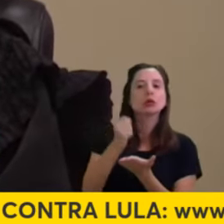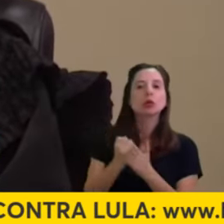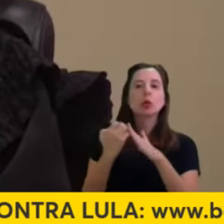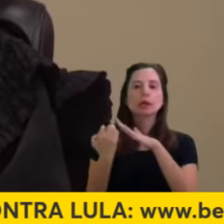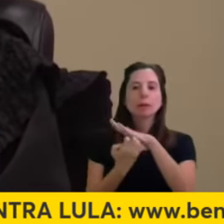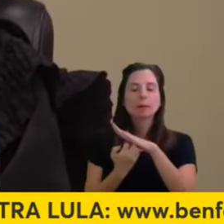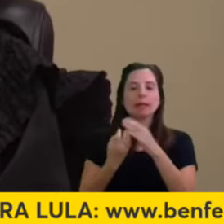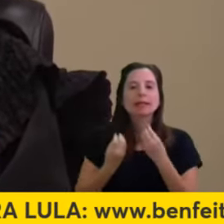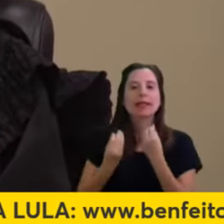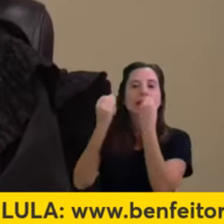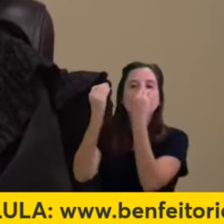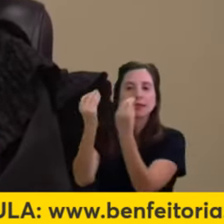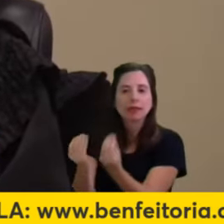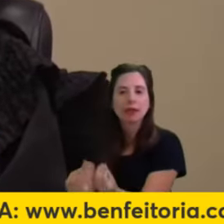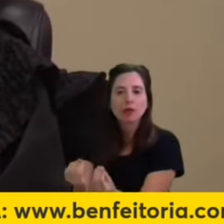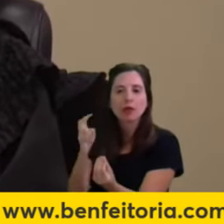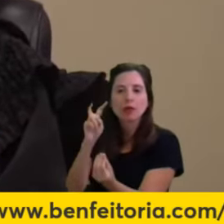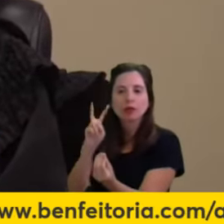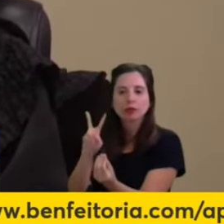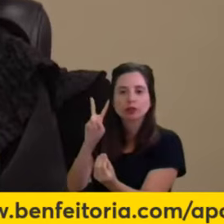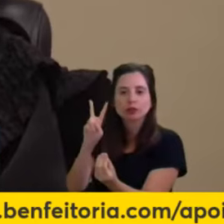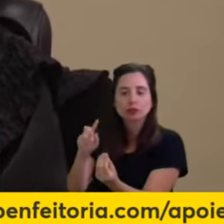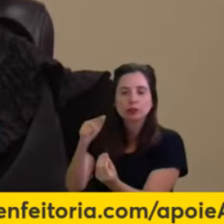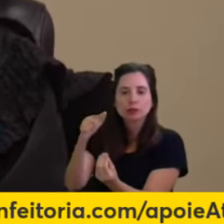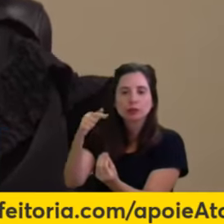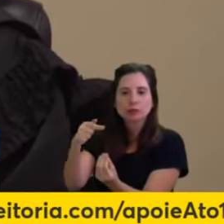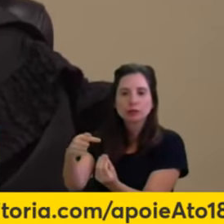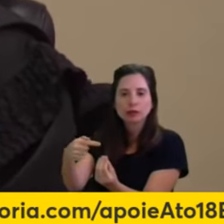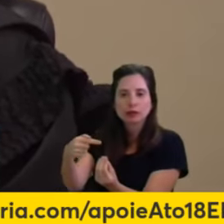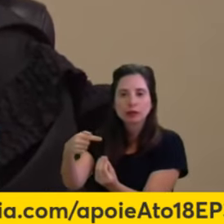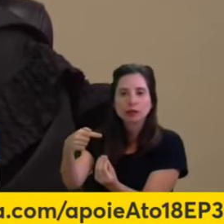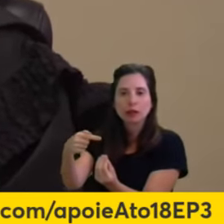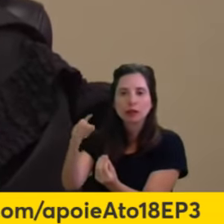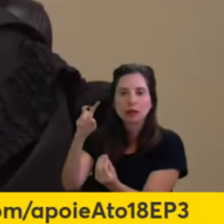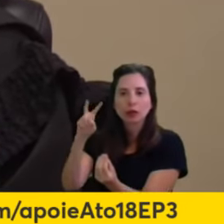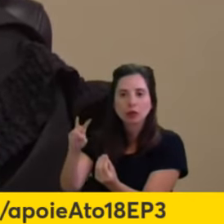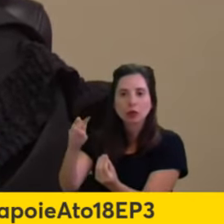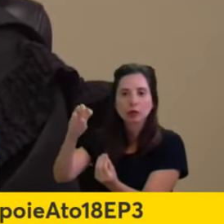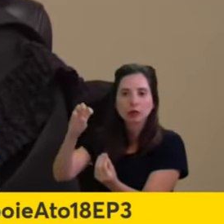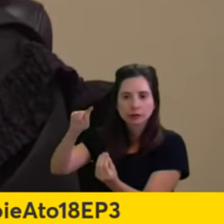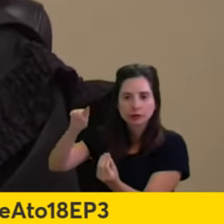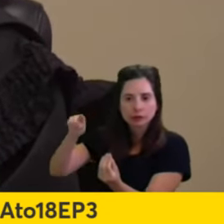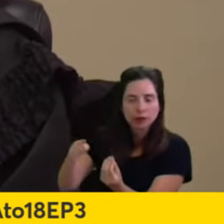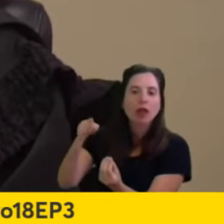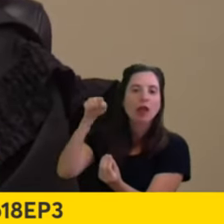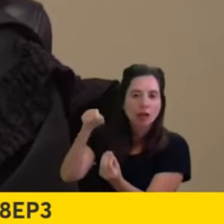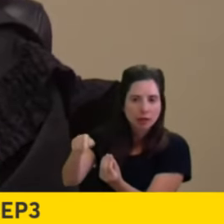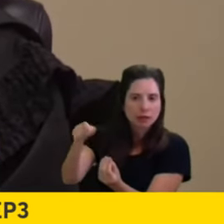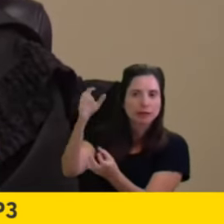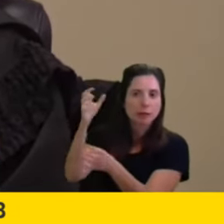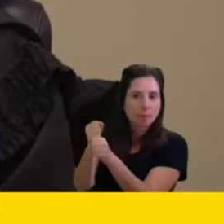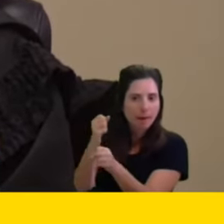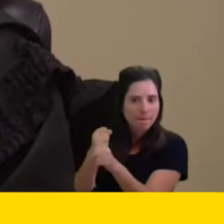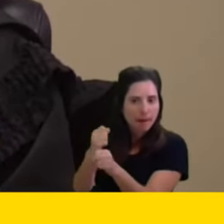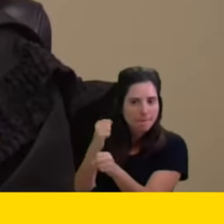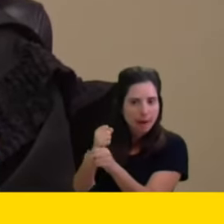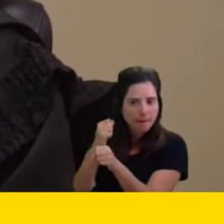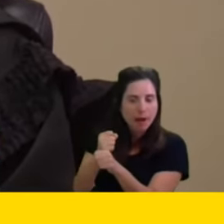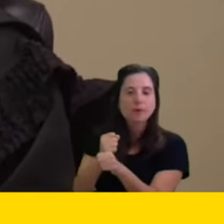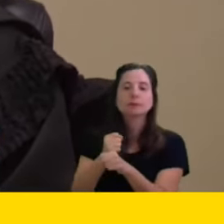R 2 2.982 para esse serviço deve entrar no cálculo de pré-campanha locação e aquisição de